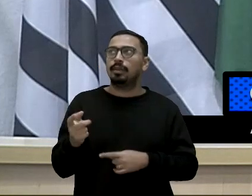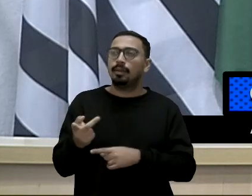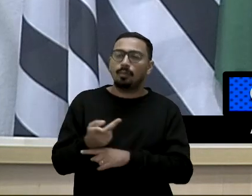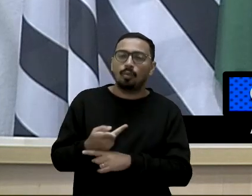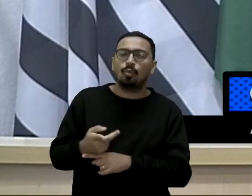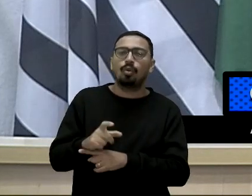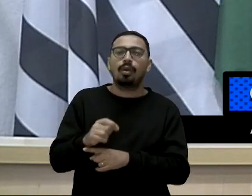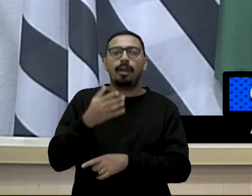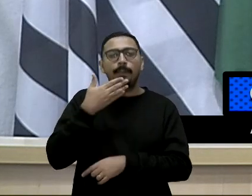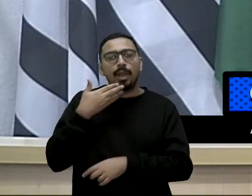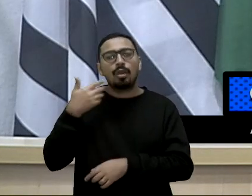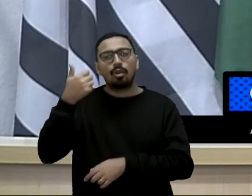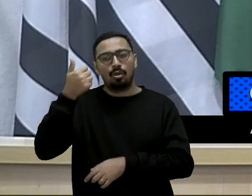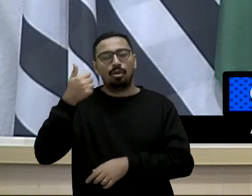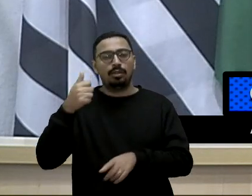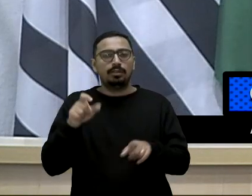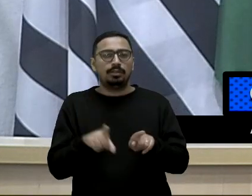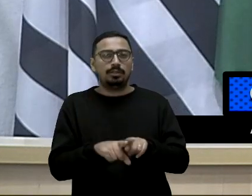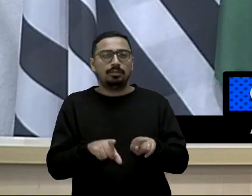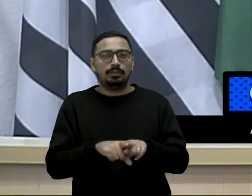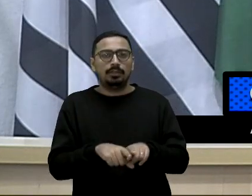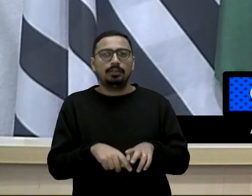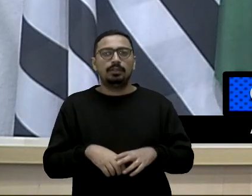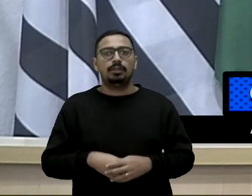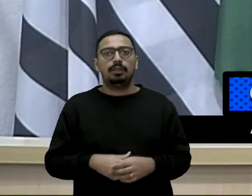melhorias. E o que me